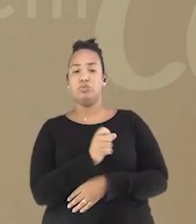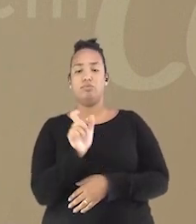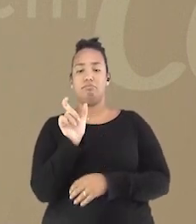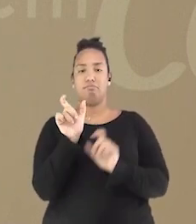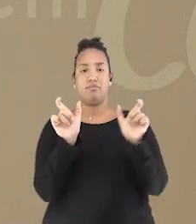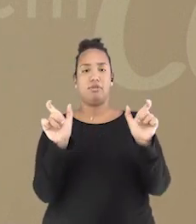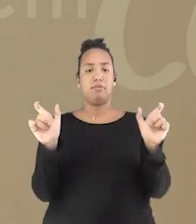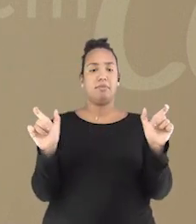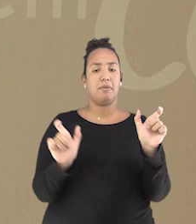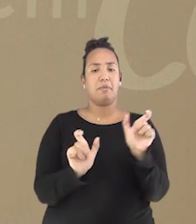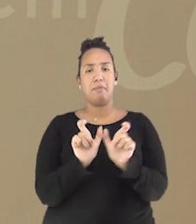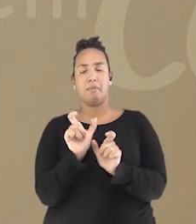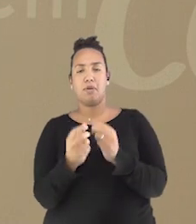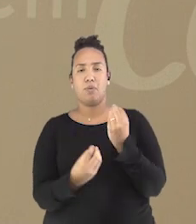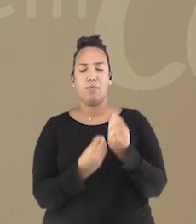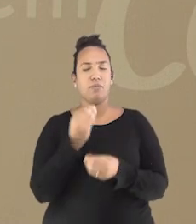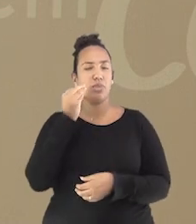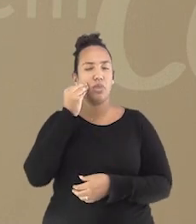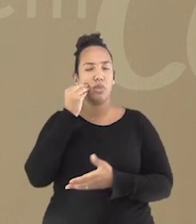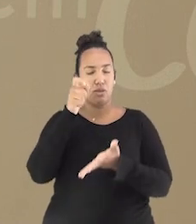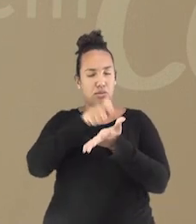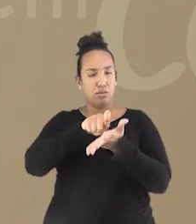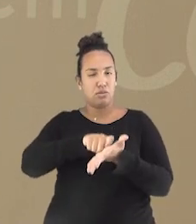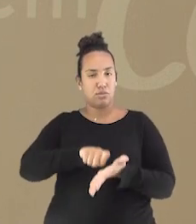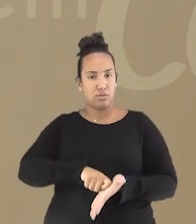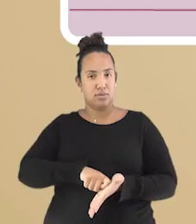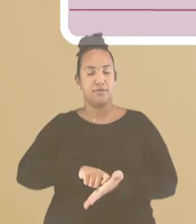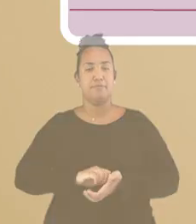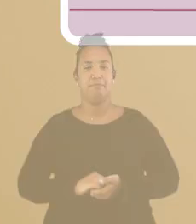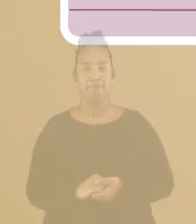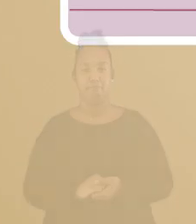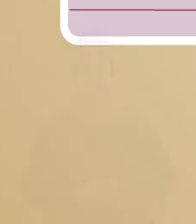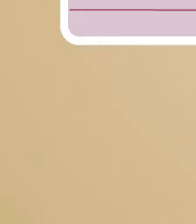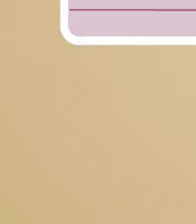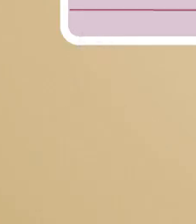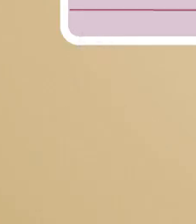palavras? Tente escrever esse número por extenso.